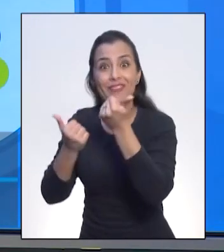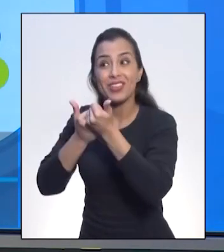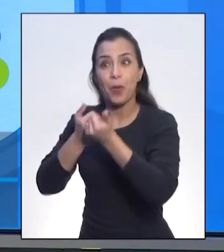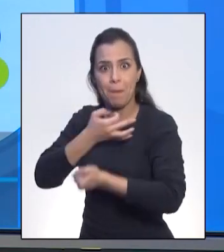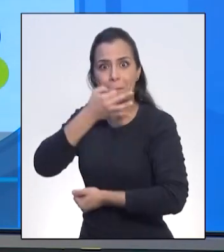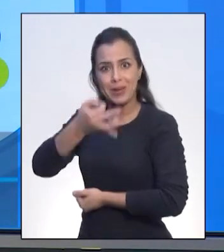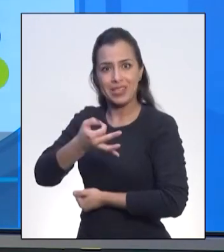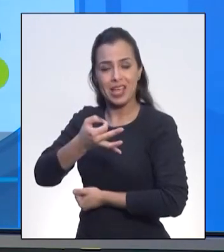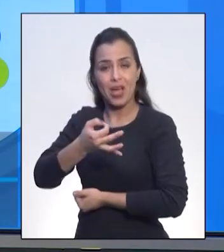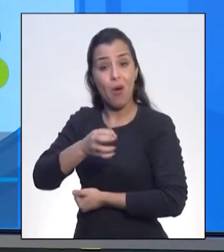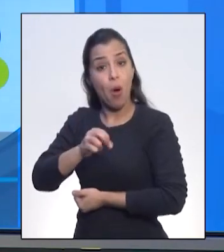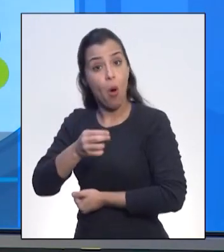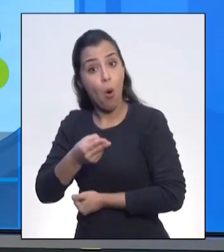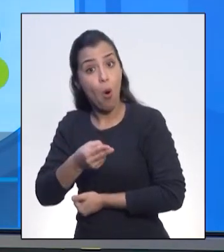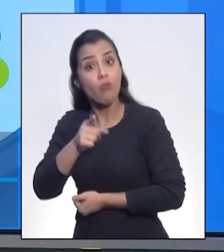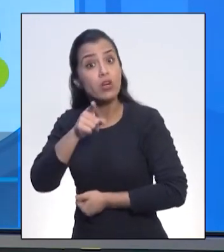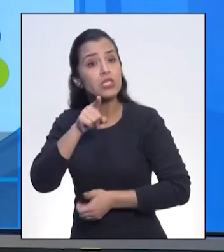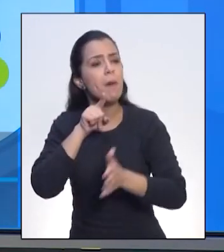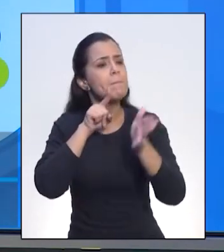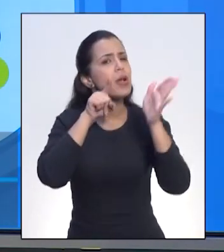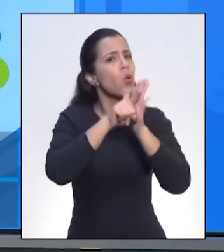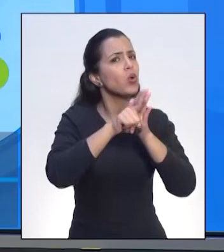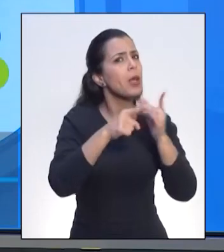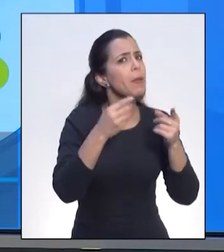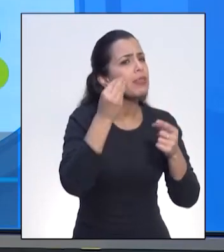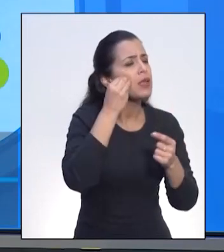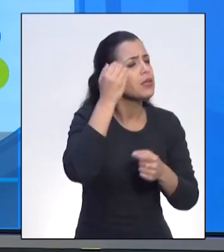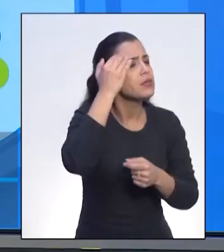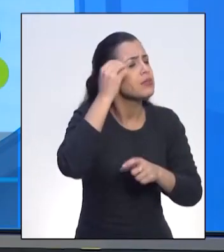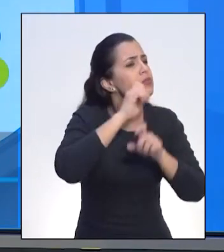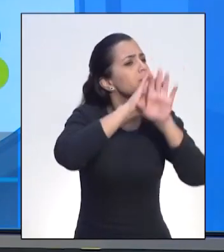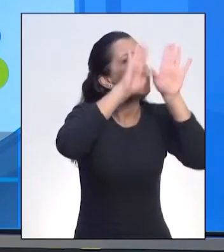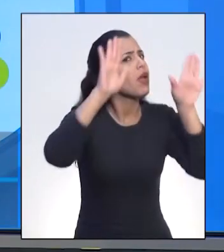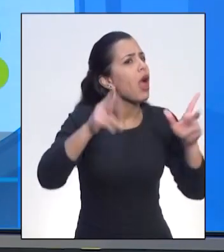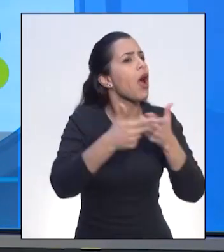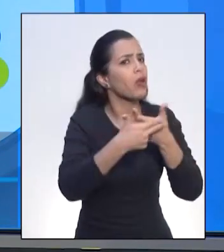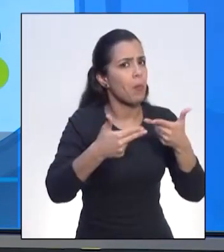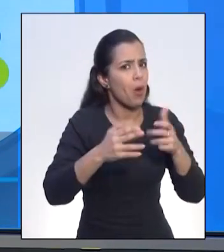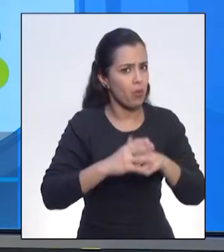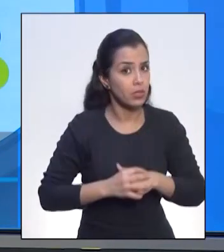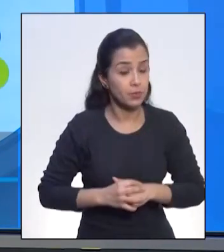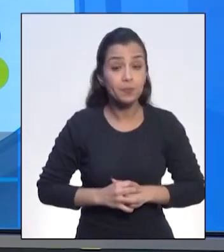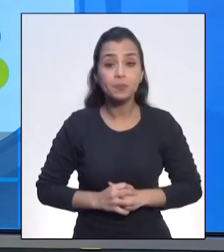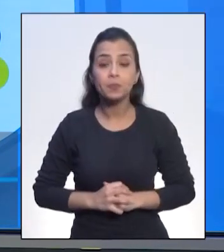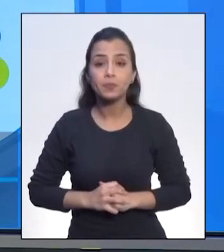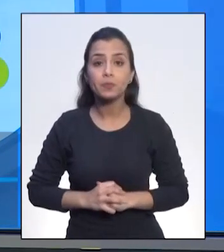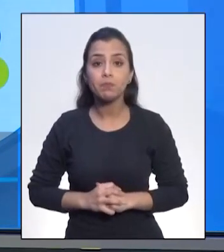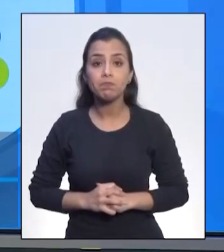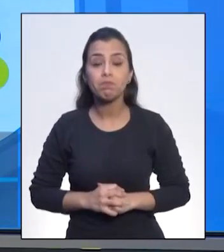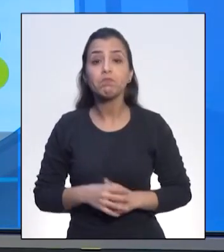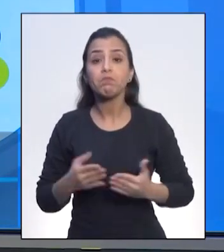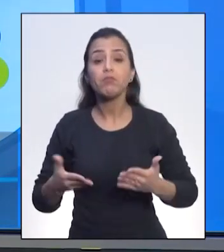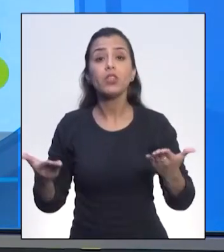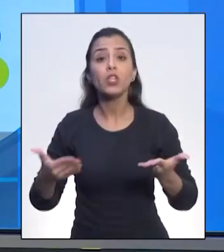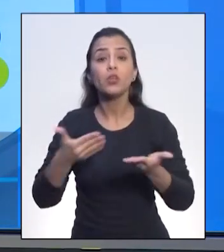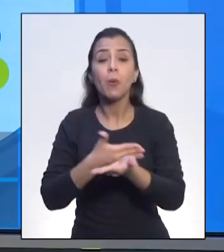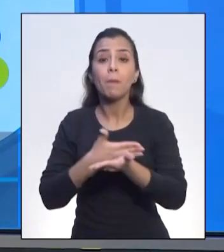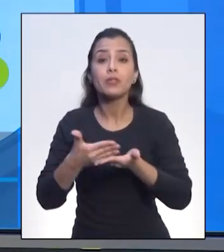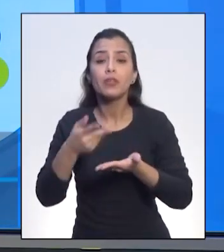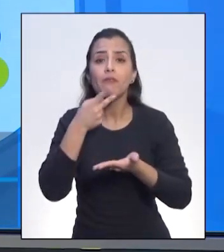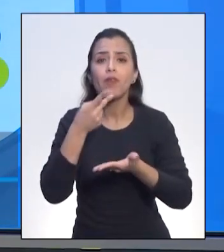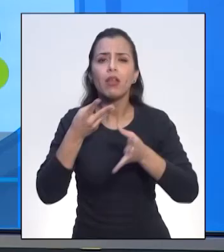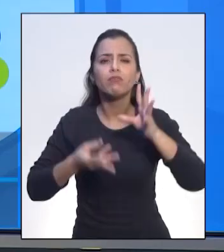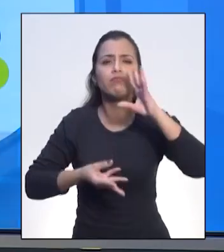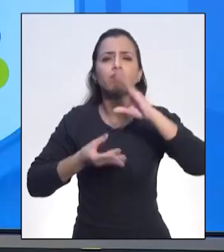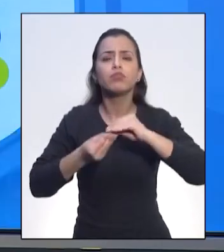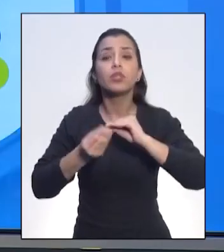tentar, como eu falei, entender, compreender como aquela concepção se constrói. A partir disso, vamos falar um pouco, de uma maneira bem breve, o